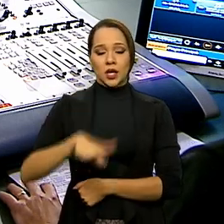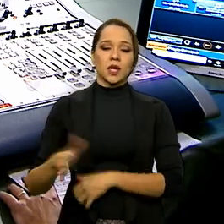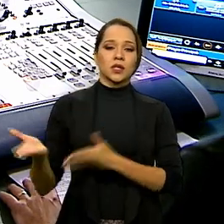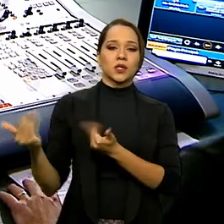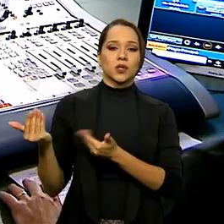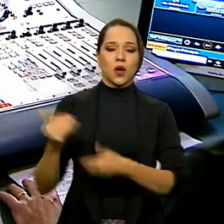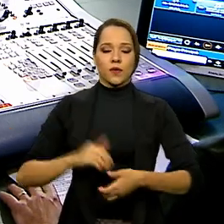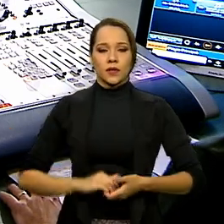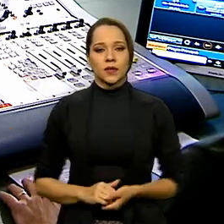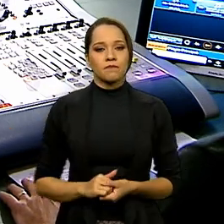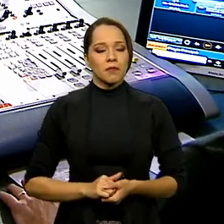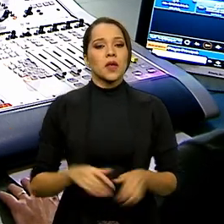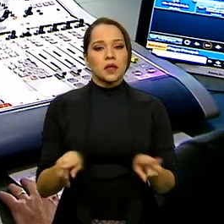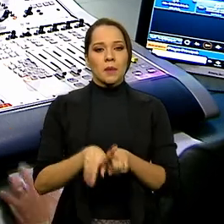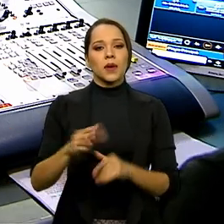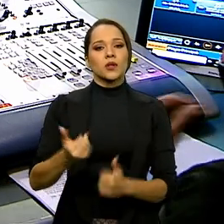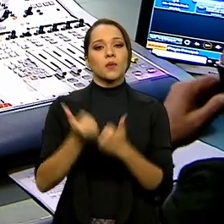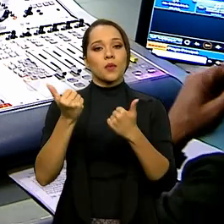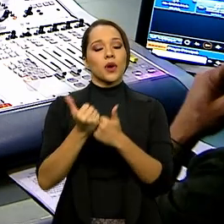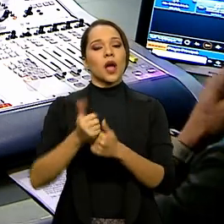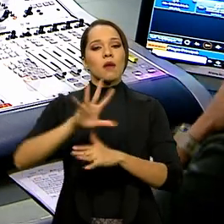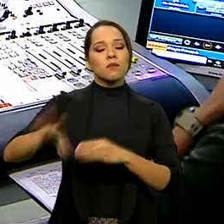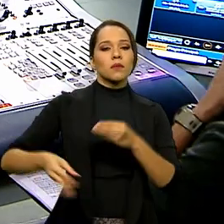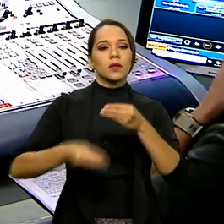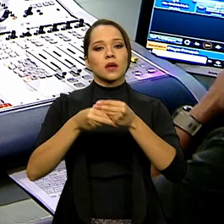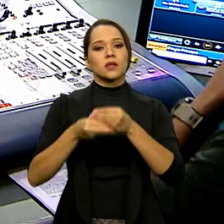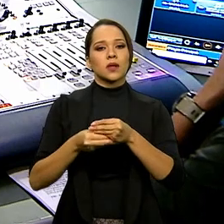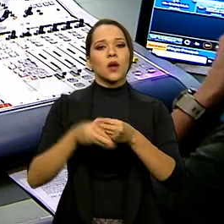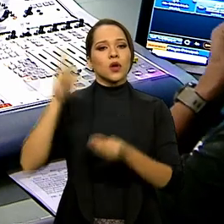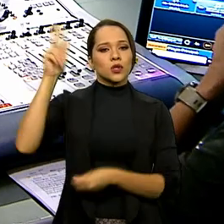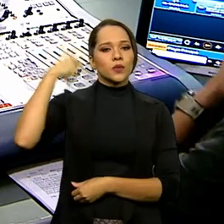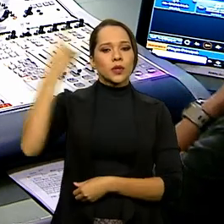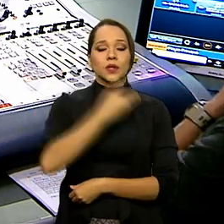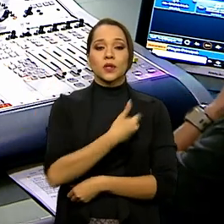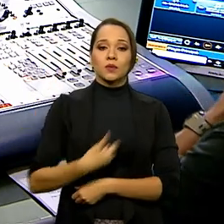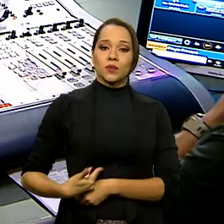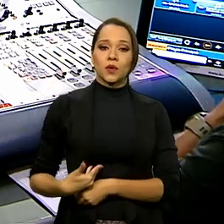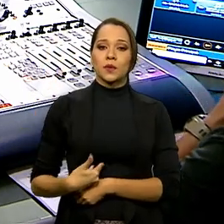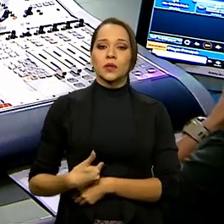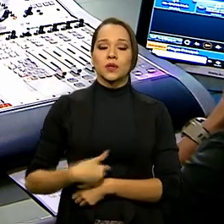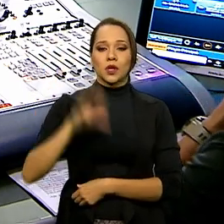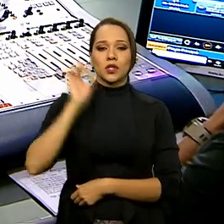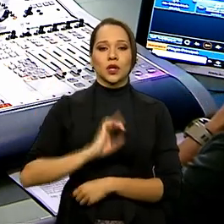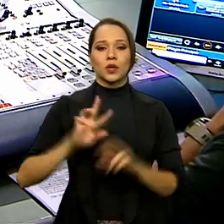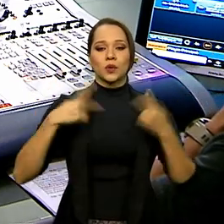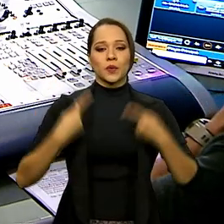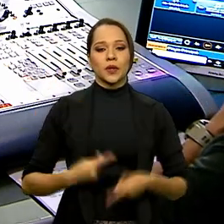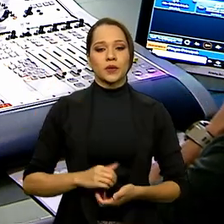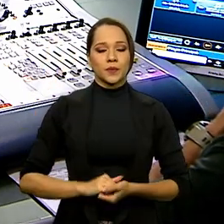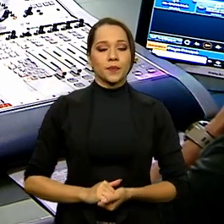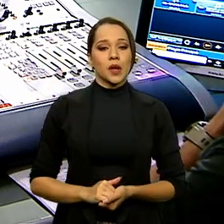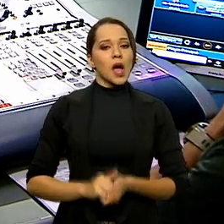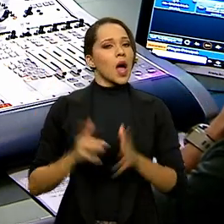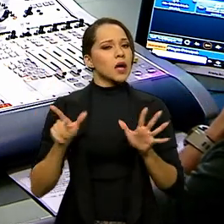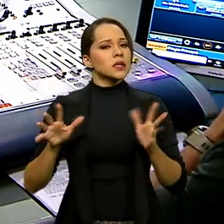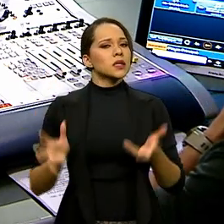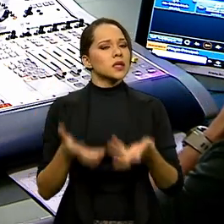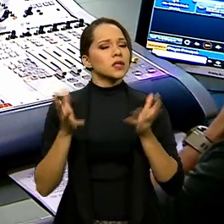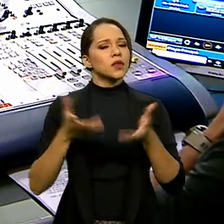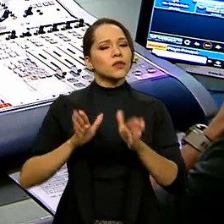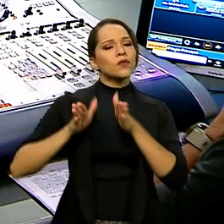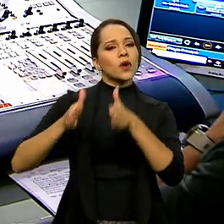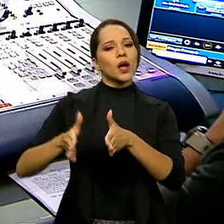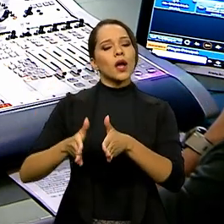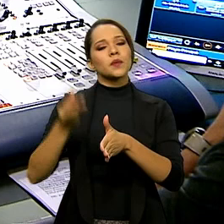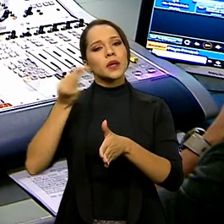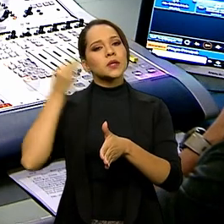e adolescentes, além de apoiar a implementação de políticas públicas em direitos humanos. A iniciativa é voltada